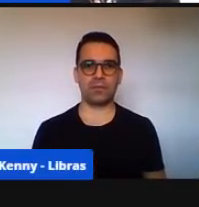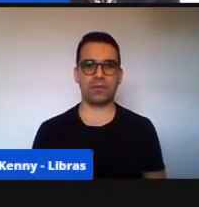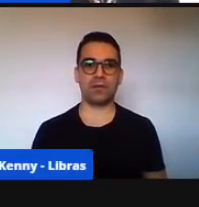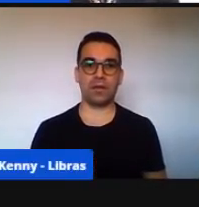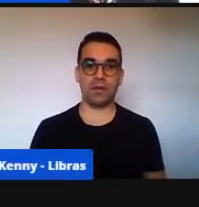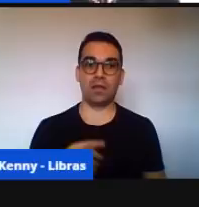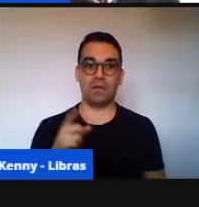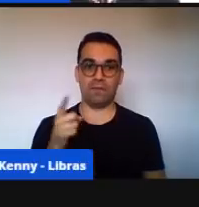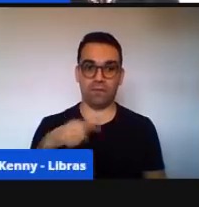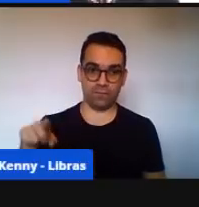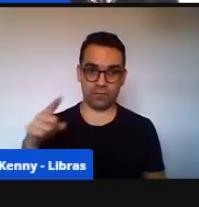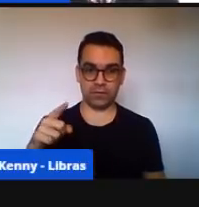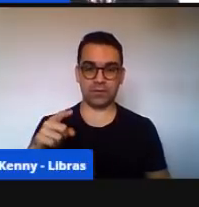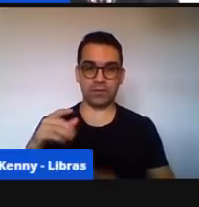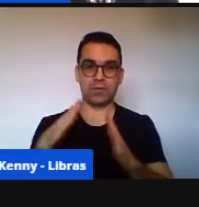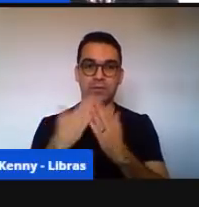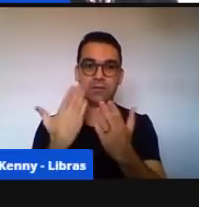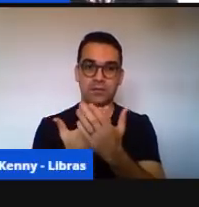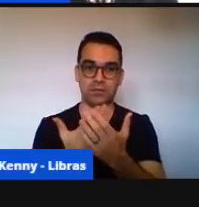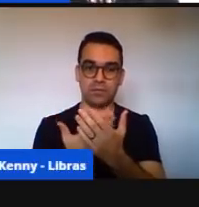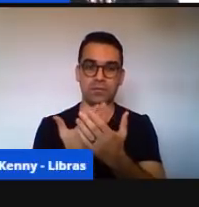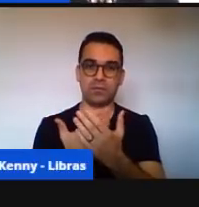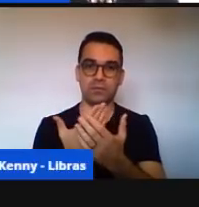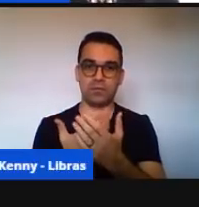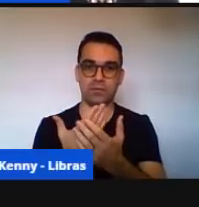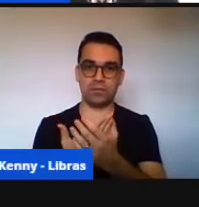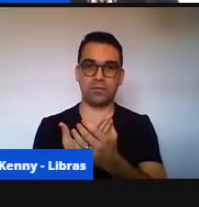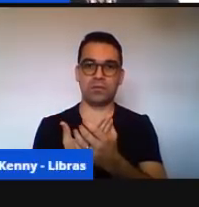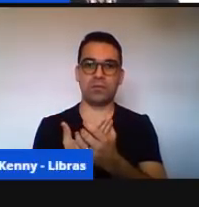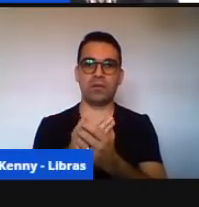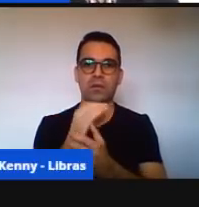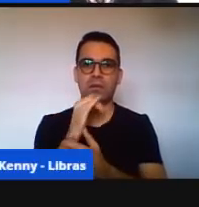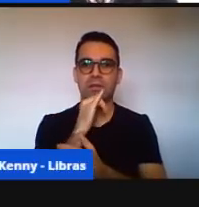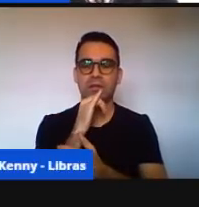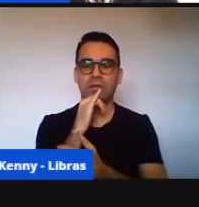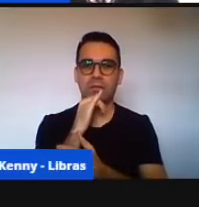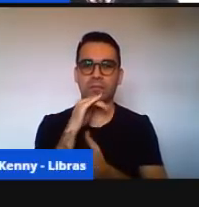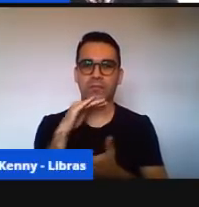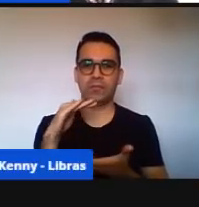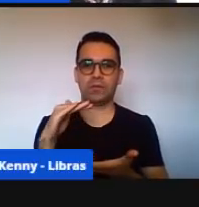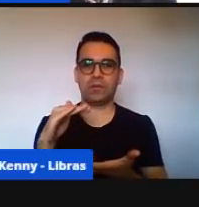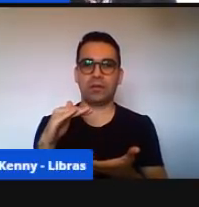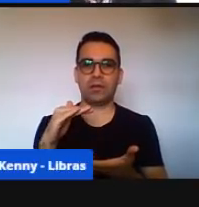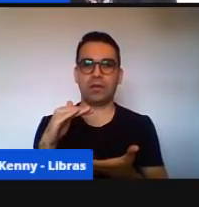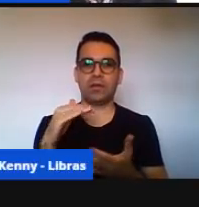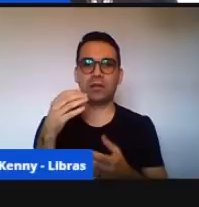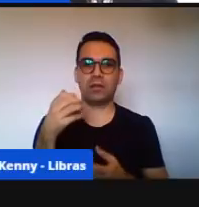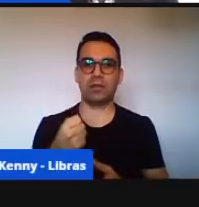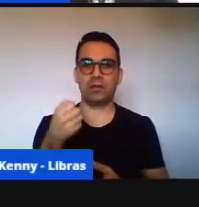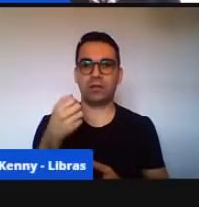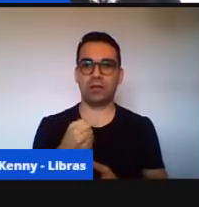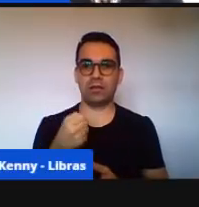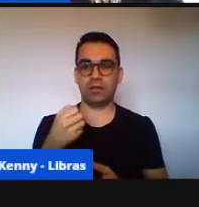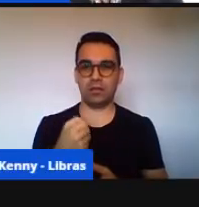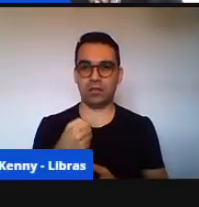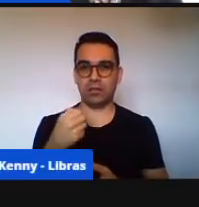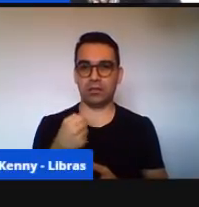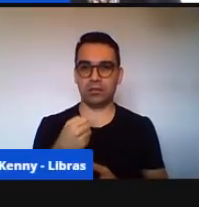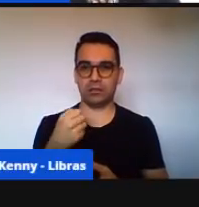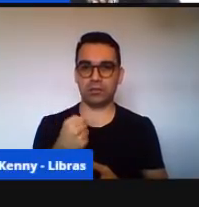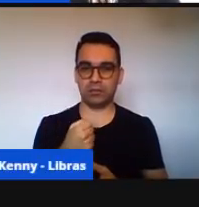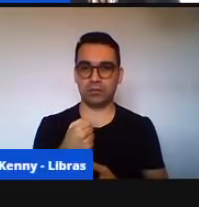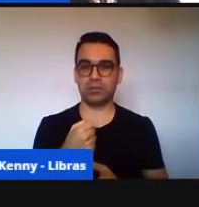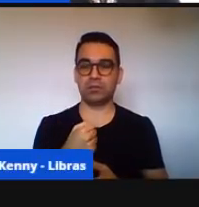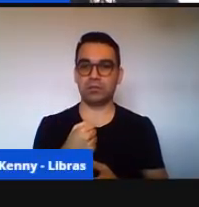as latas, né, com leite, recipientes com leite, leite em pó, de casa, ou até mesmo os que a gente encaminhar da